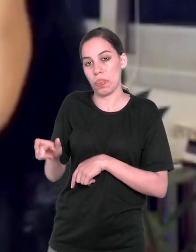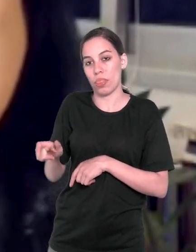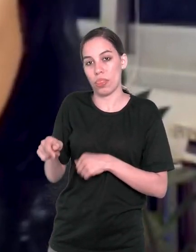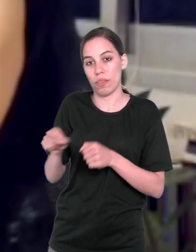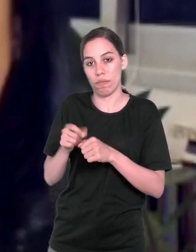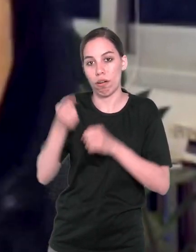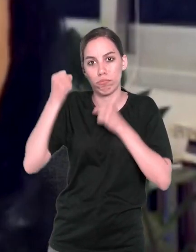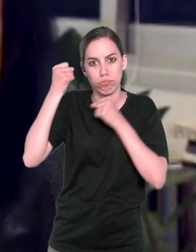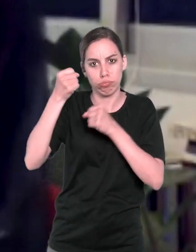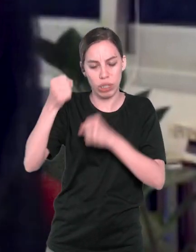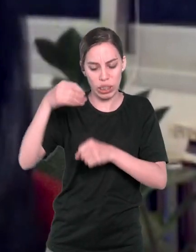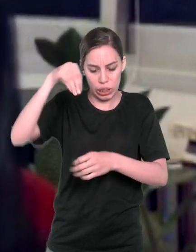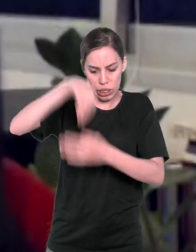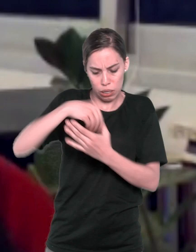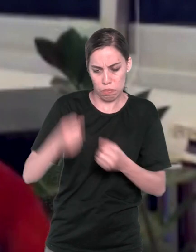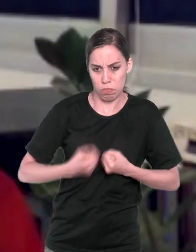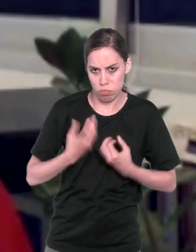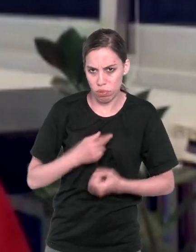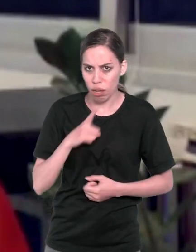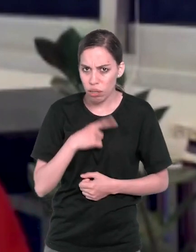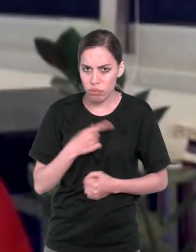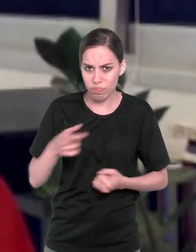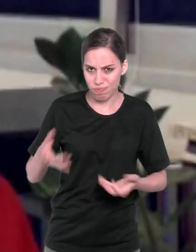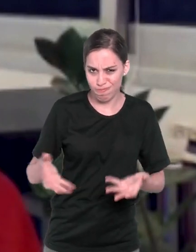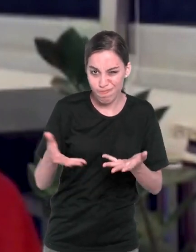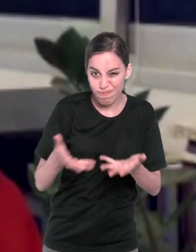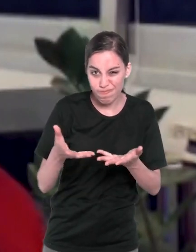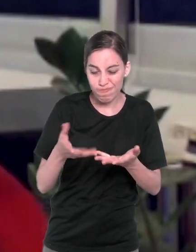tem militância, não tem